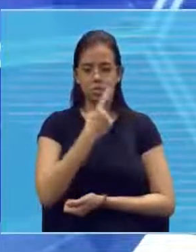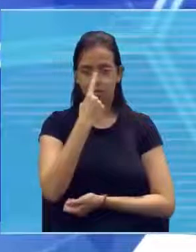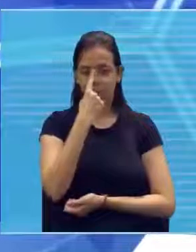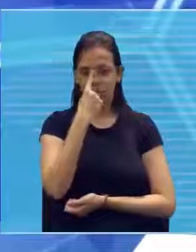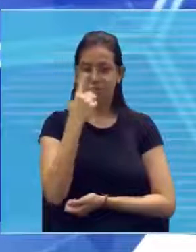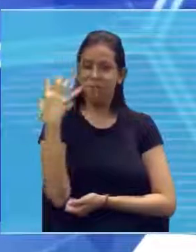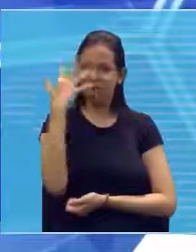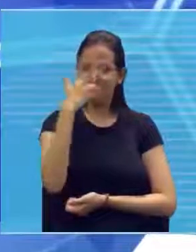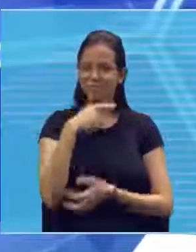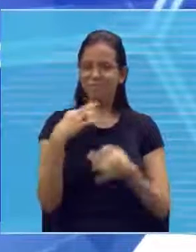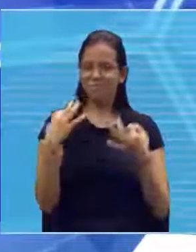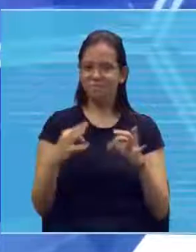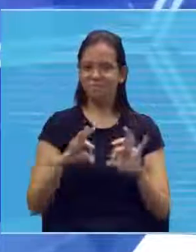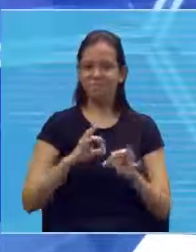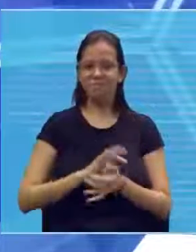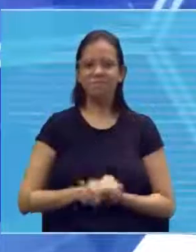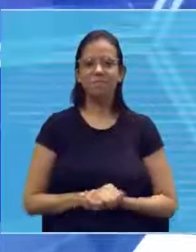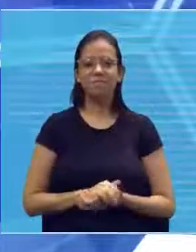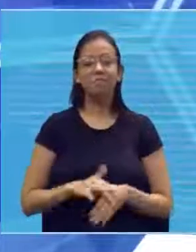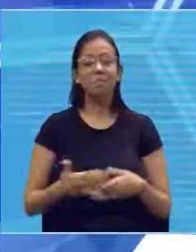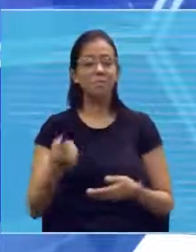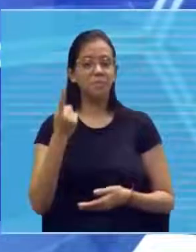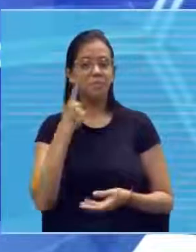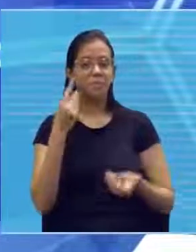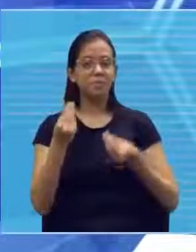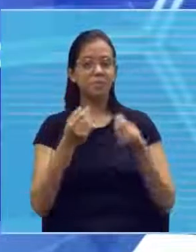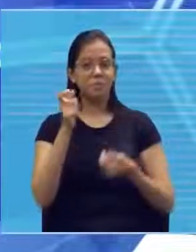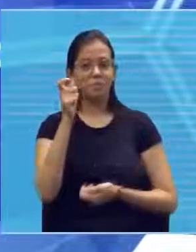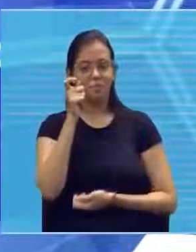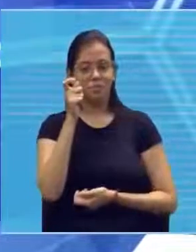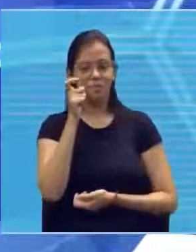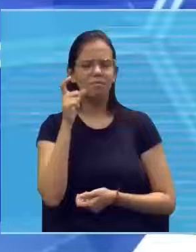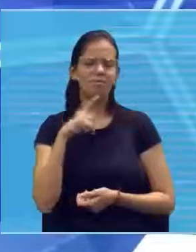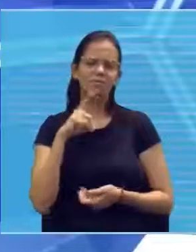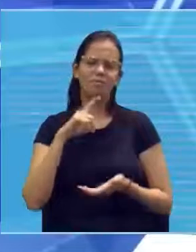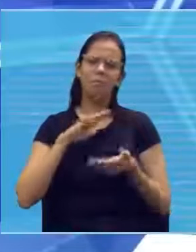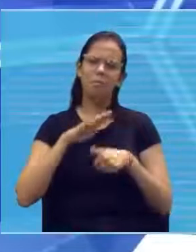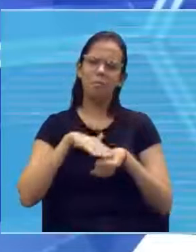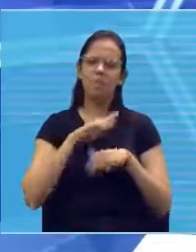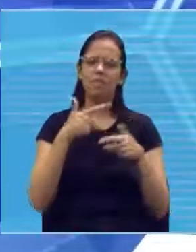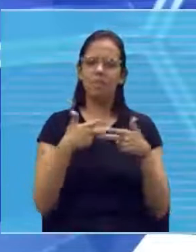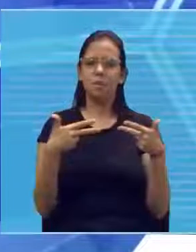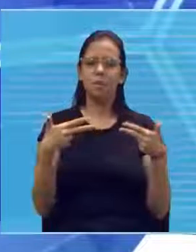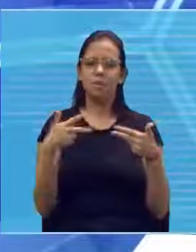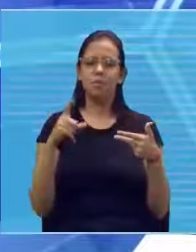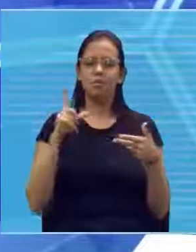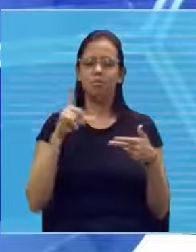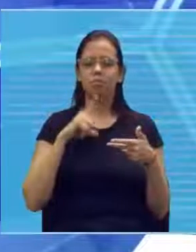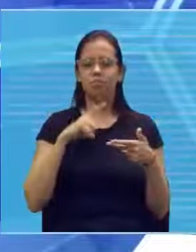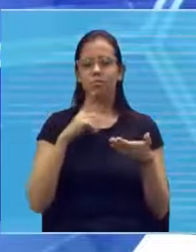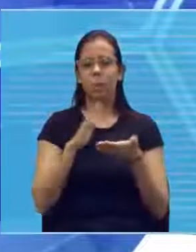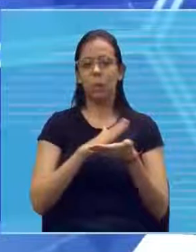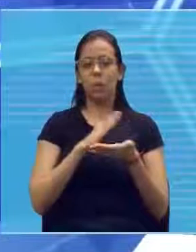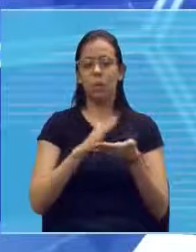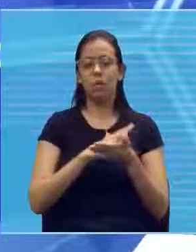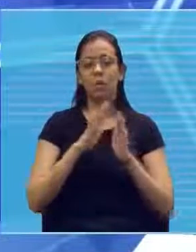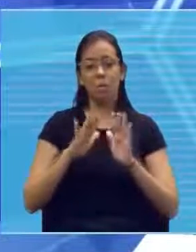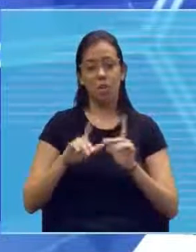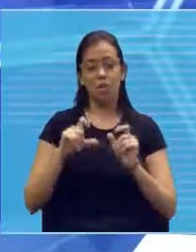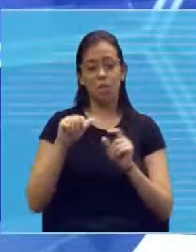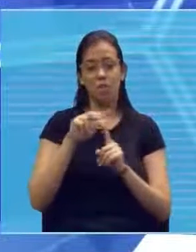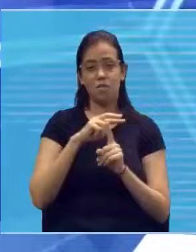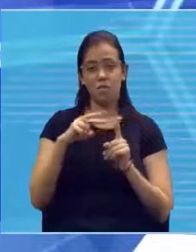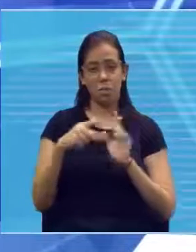Ai que lindo né Então olha só como a interessante essa observação tem muito mais coisa dito aqui né E essa cosmovisão